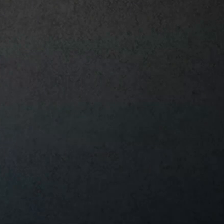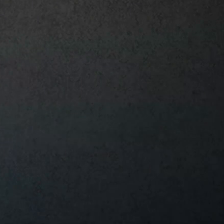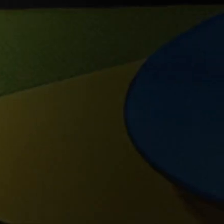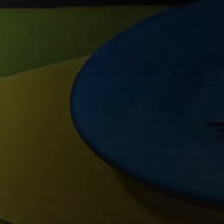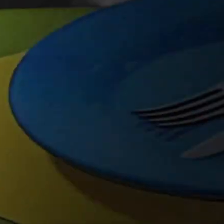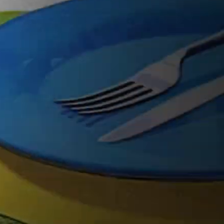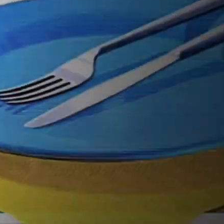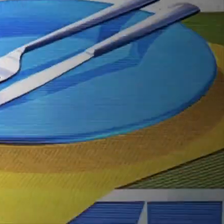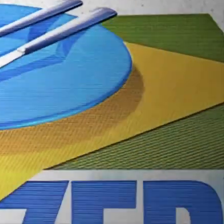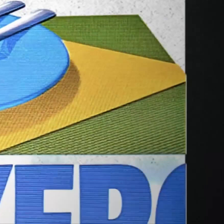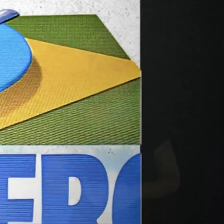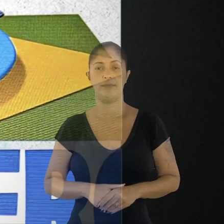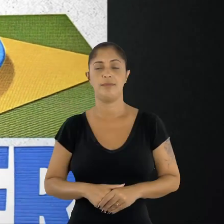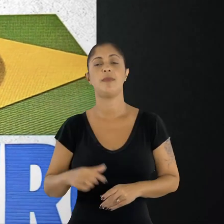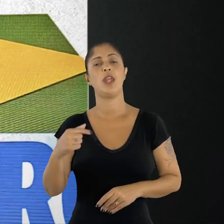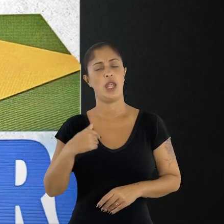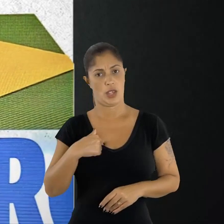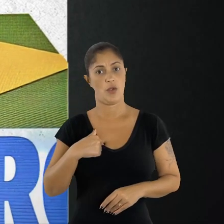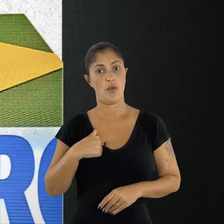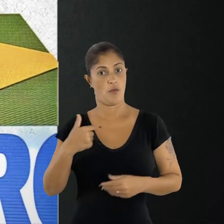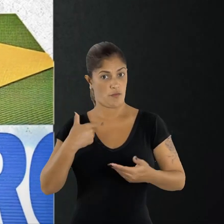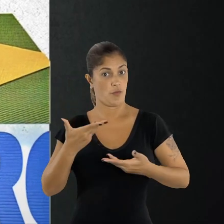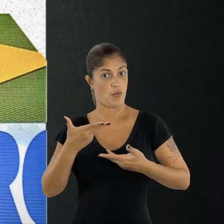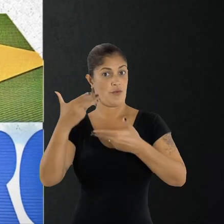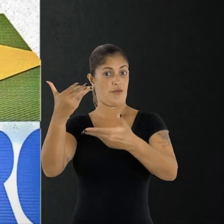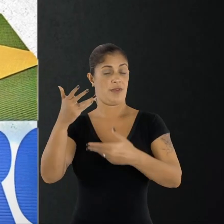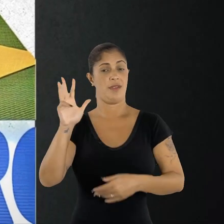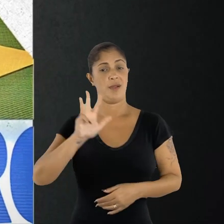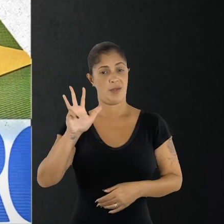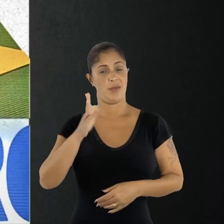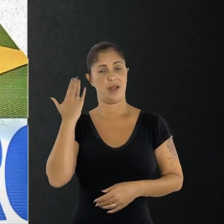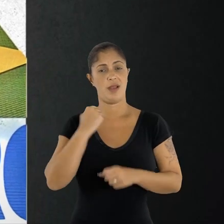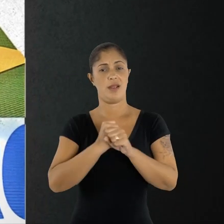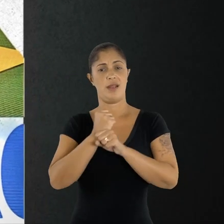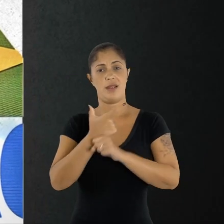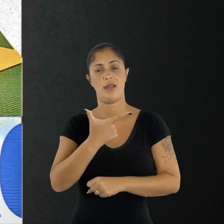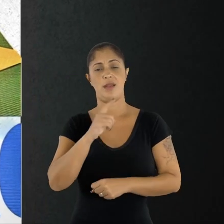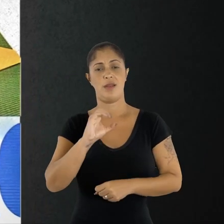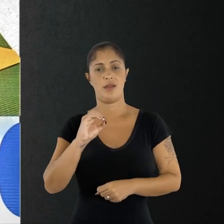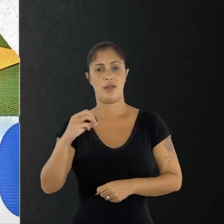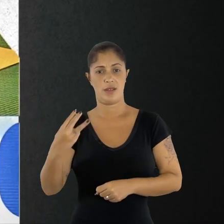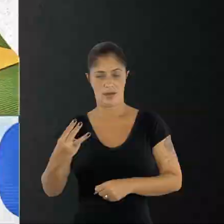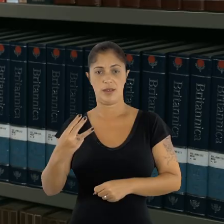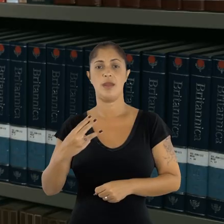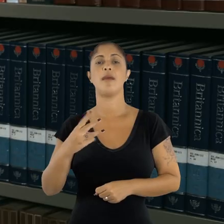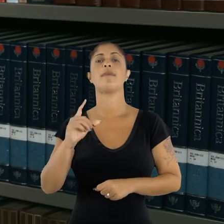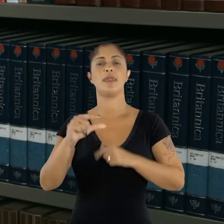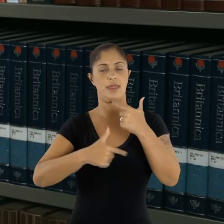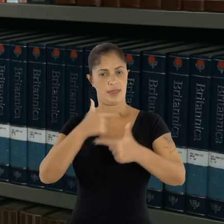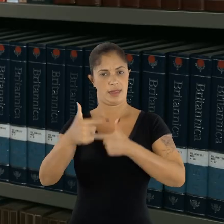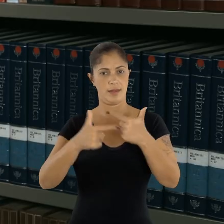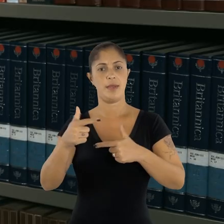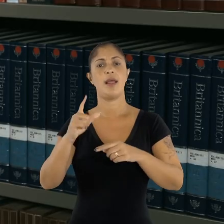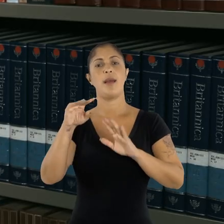Lula ao lado. Lula lança o programa Fome Zero. Eu fui convidado pelo Lula, em 2003, para trabalhar na